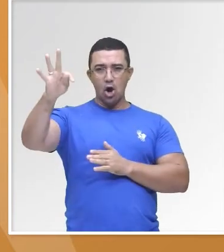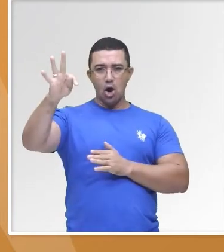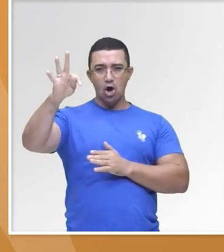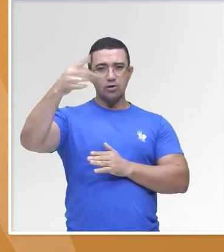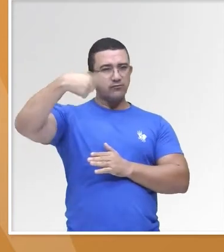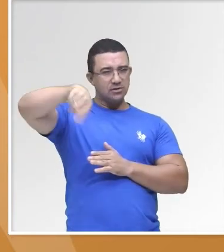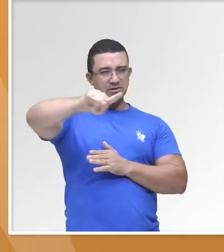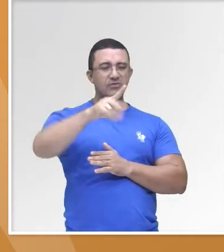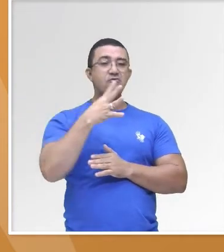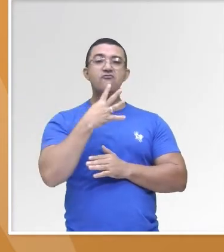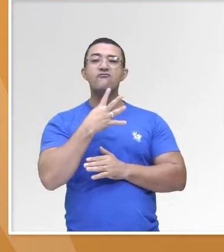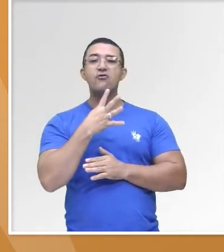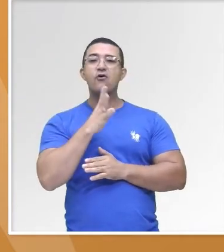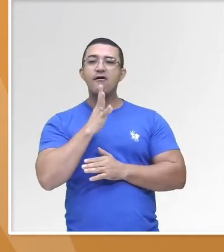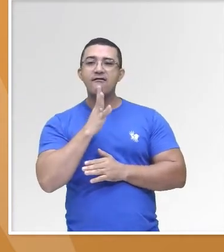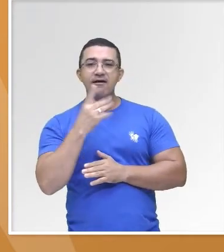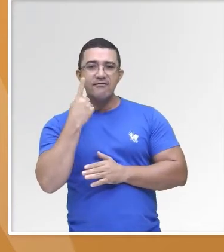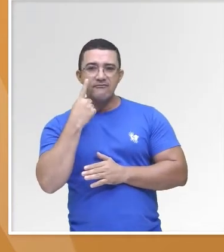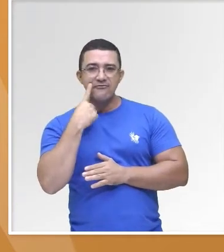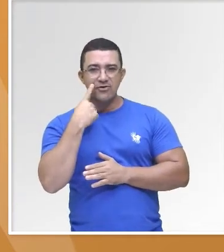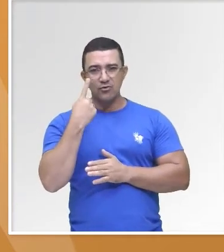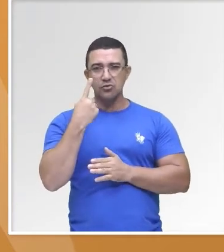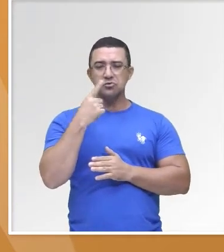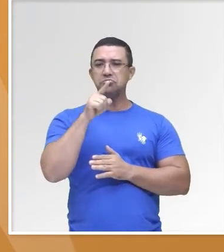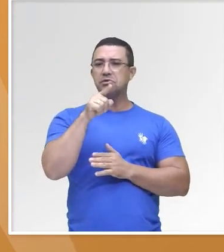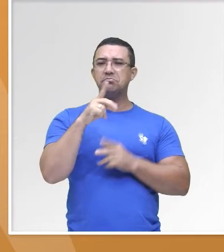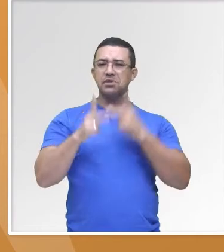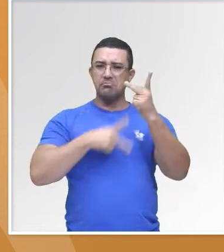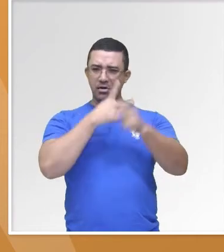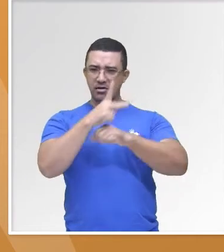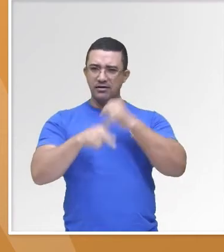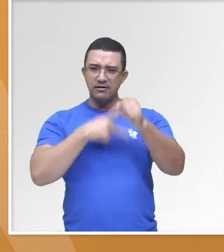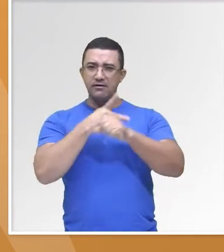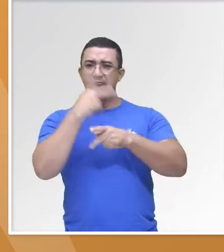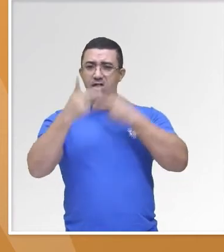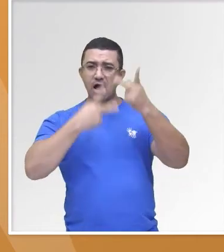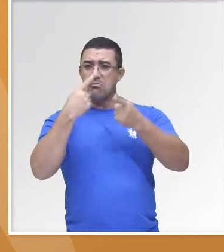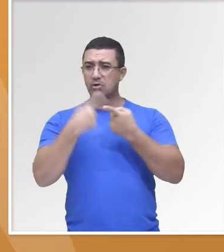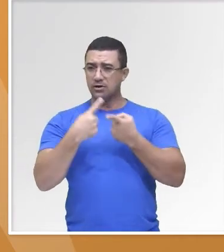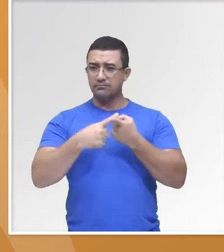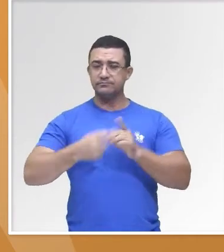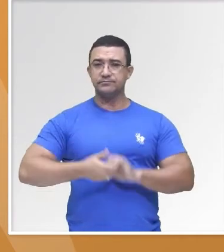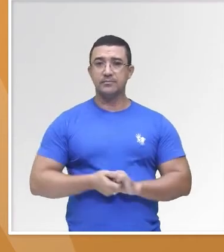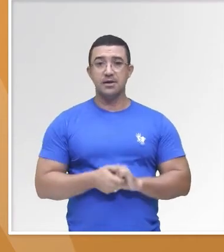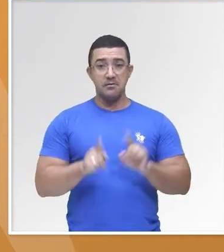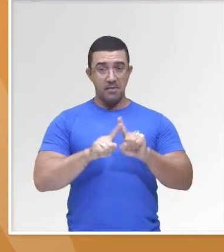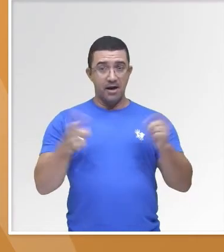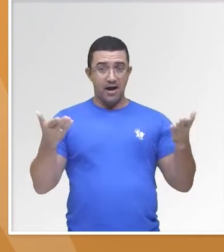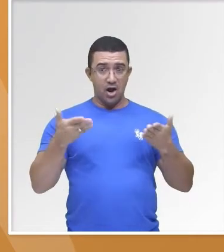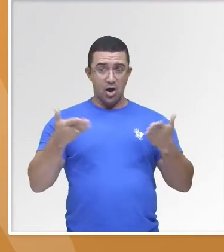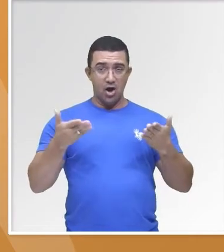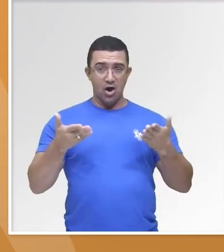que você mais se agradou, e disse o porquê. Mas o que vai acontecer agora, nesse momento? Essas